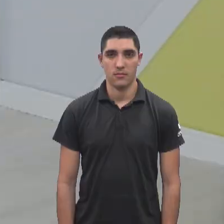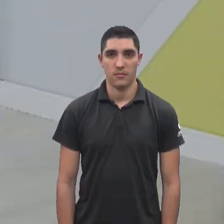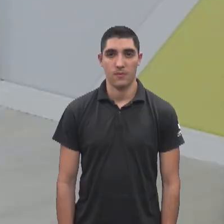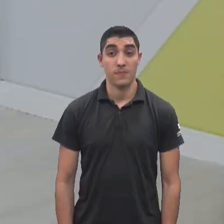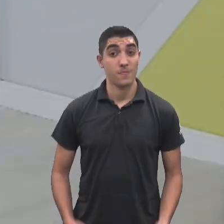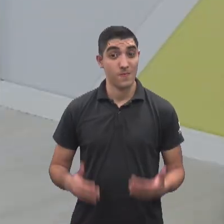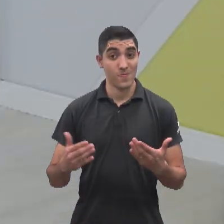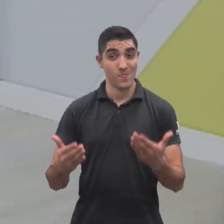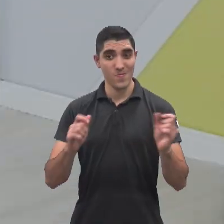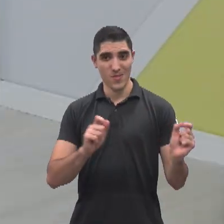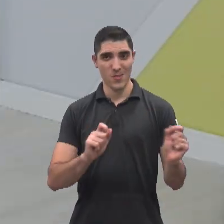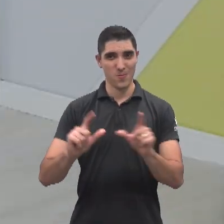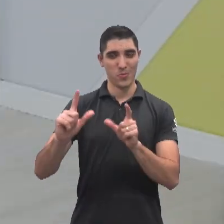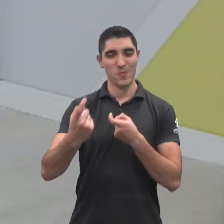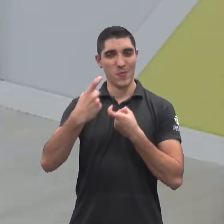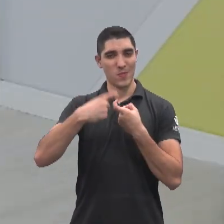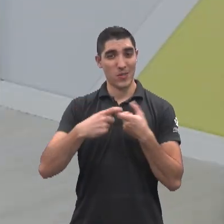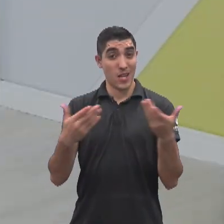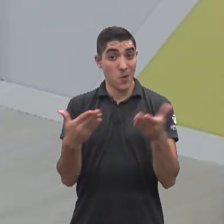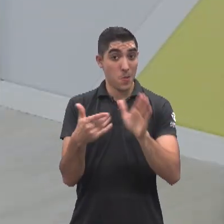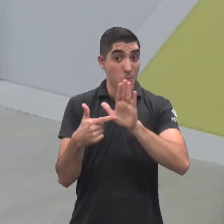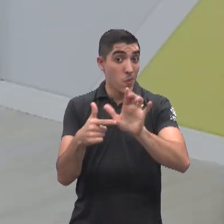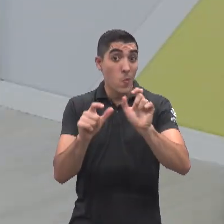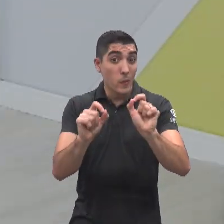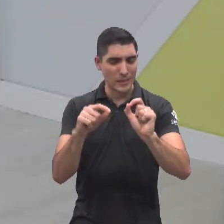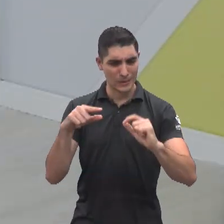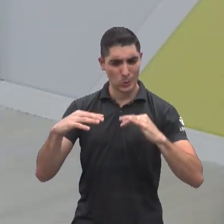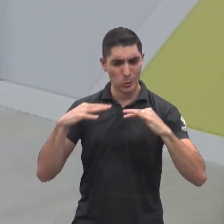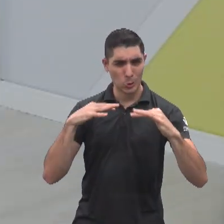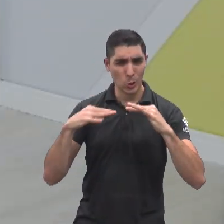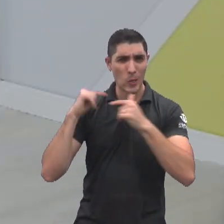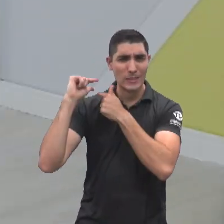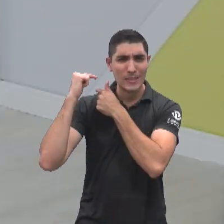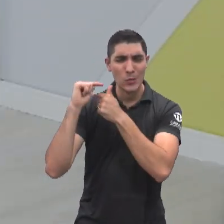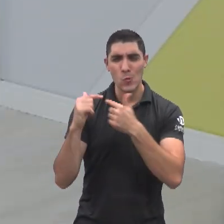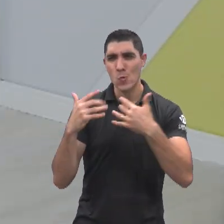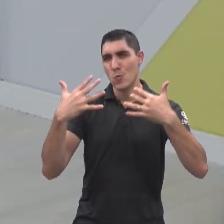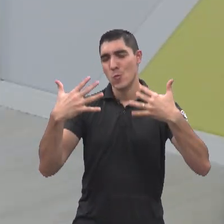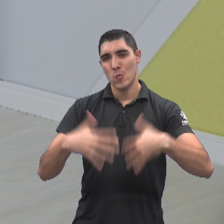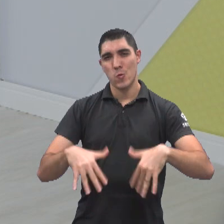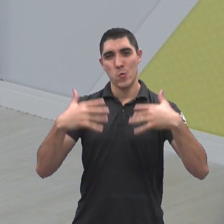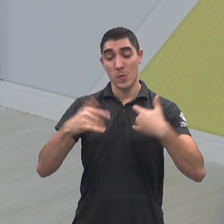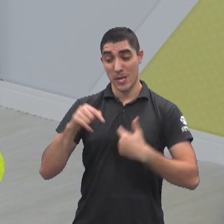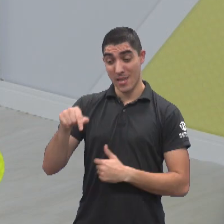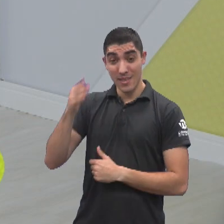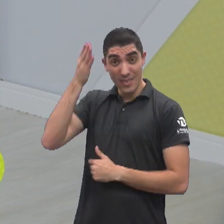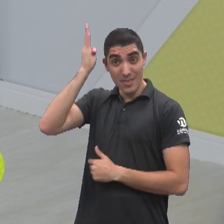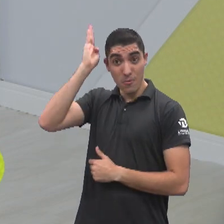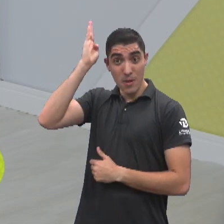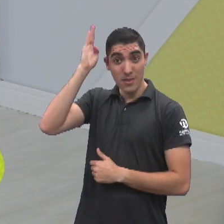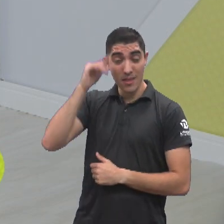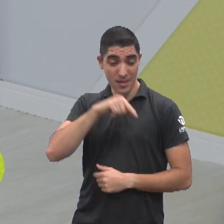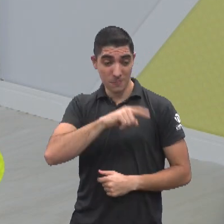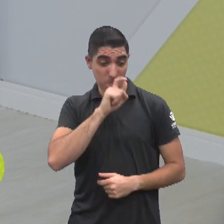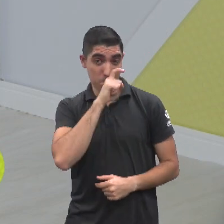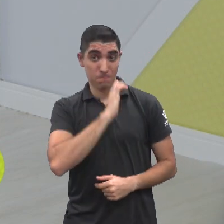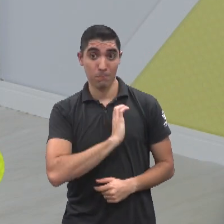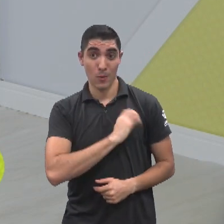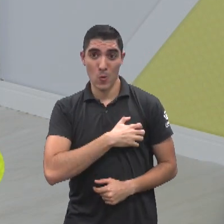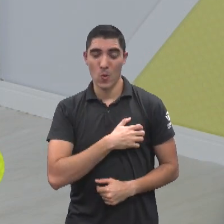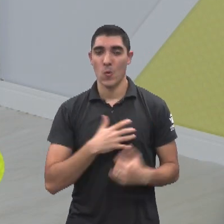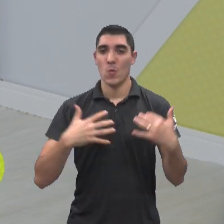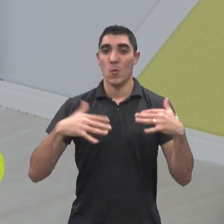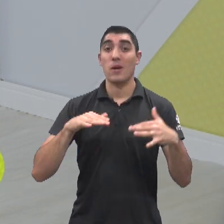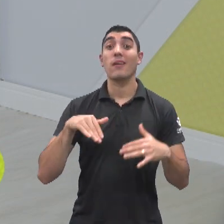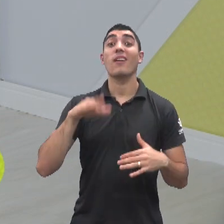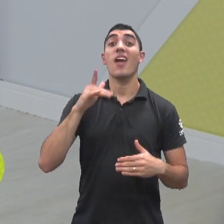Muito bem, estamos de volta para falar do clássico de logo mais entre São José e Taubaté, que vai decidir quem